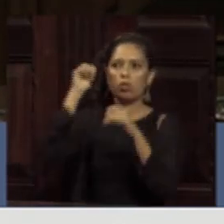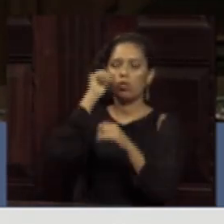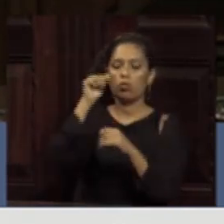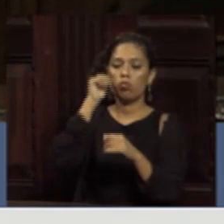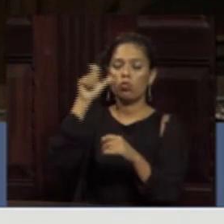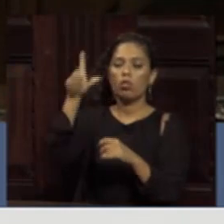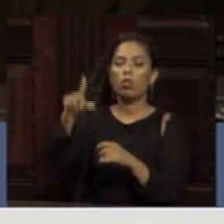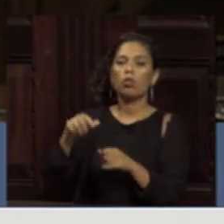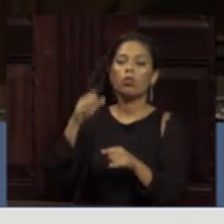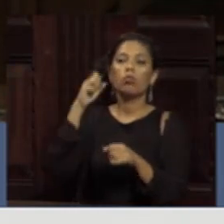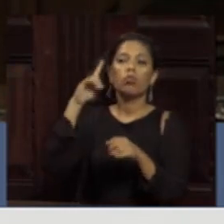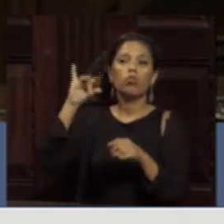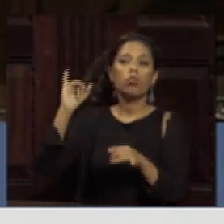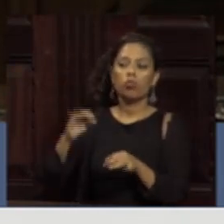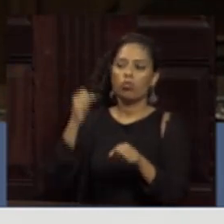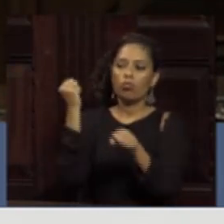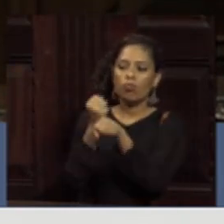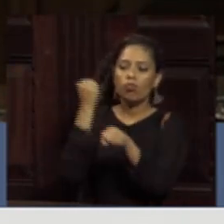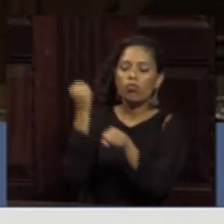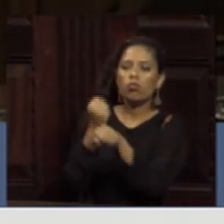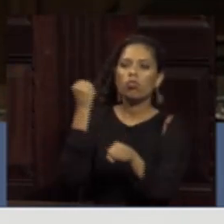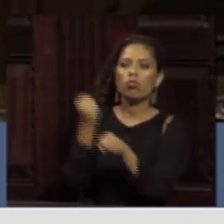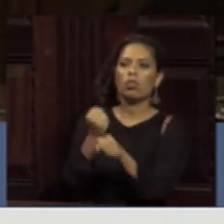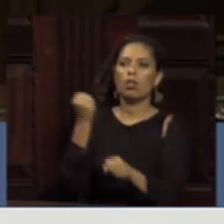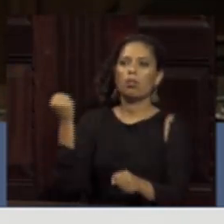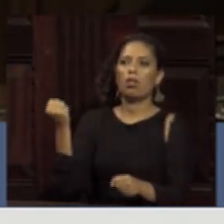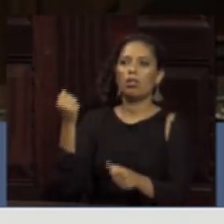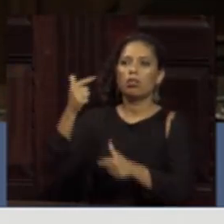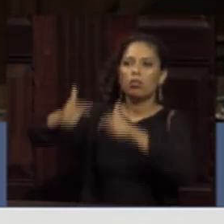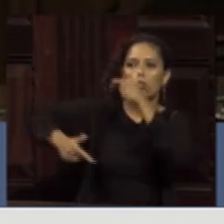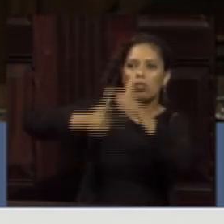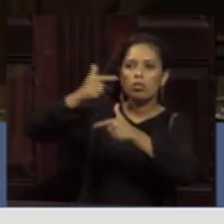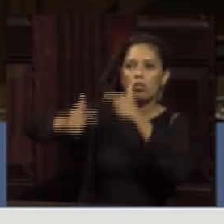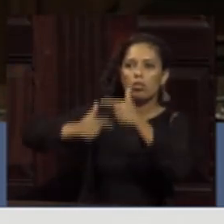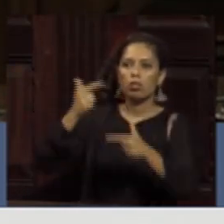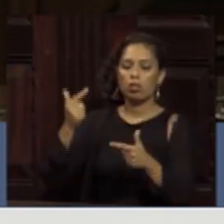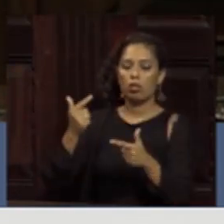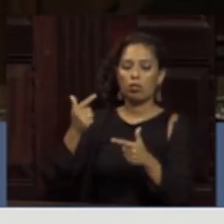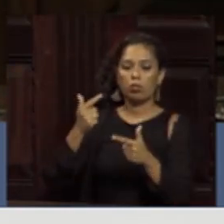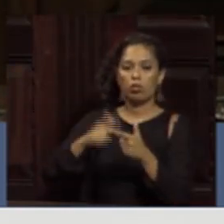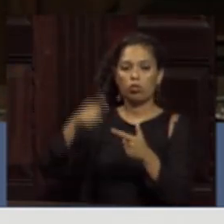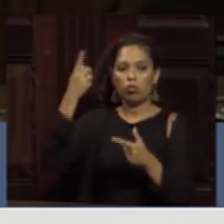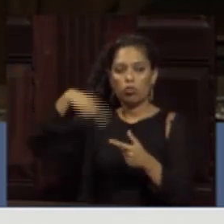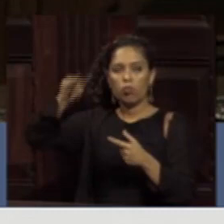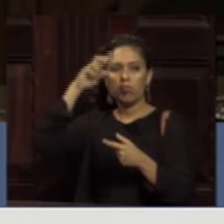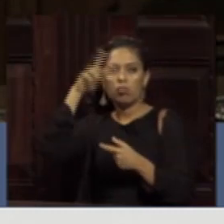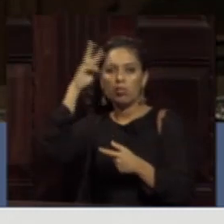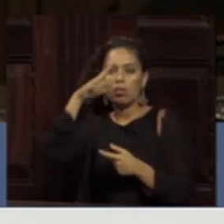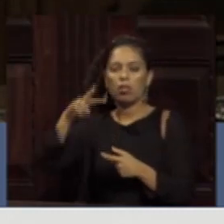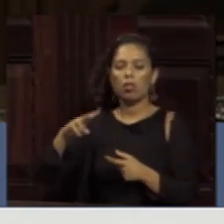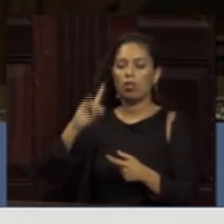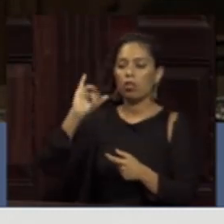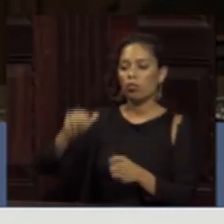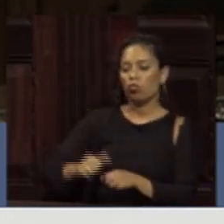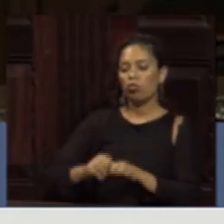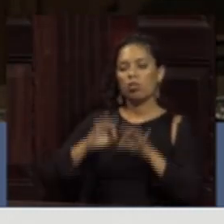luta, é um dia de almejar novas conquistas, é um